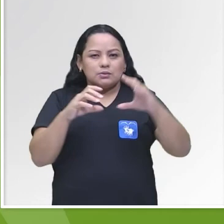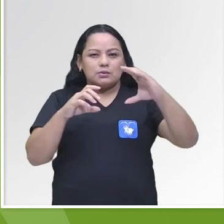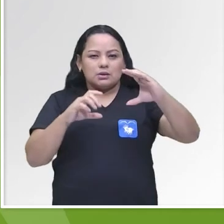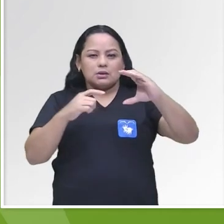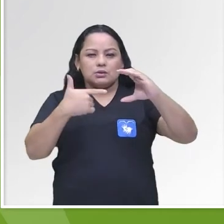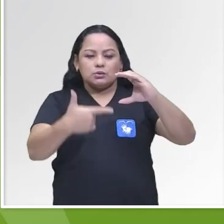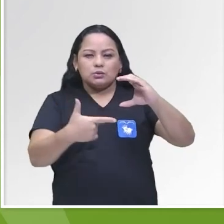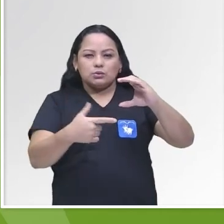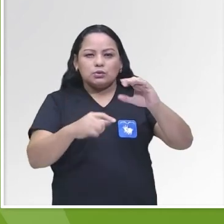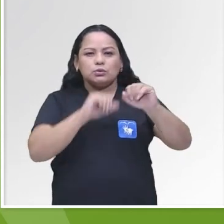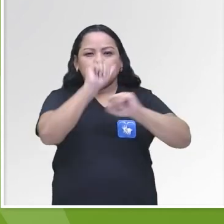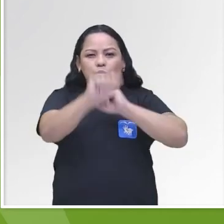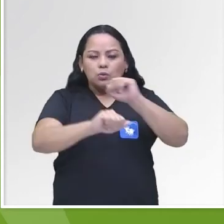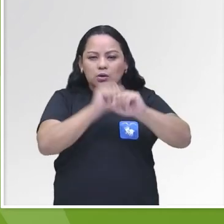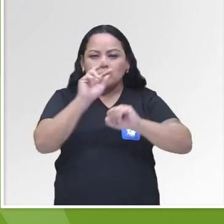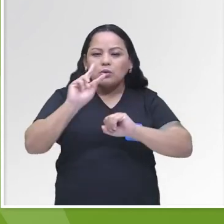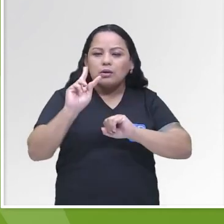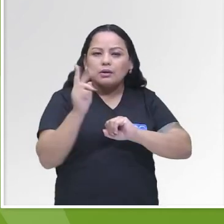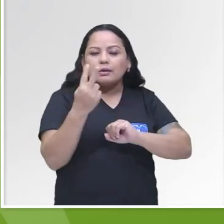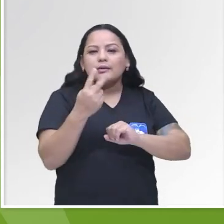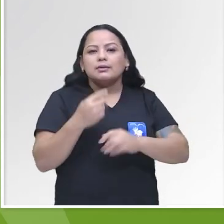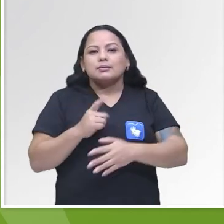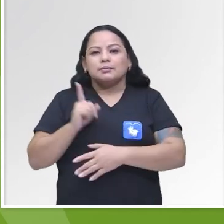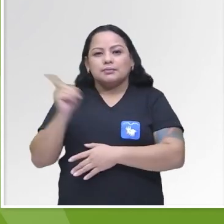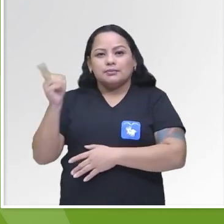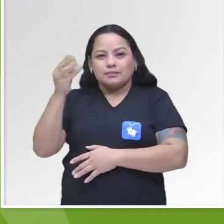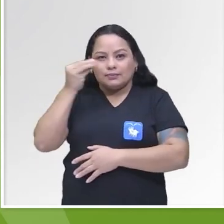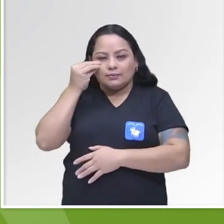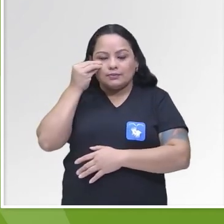um átomo de hidrogênio, tá aqui, ó.